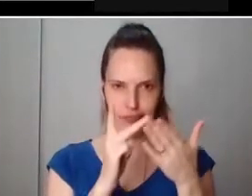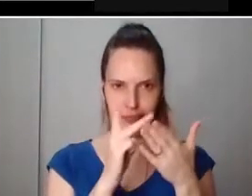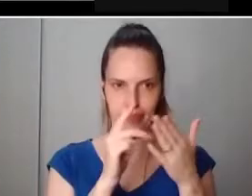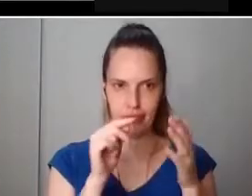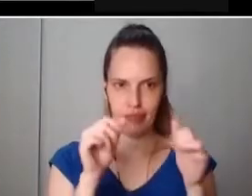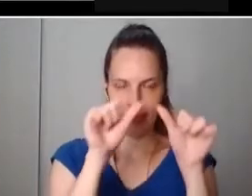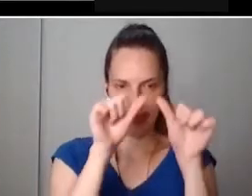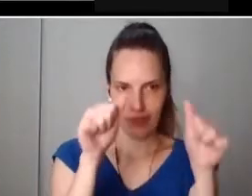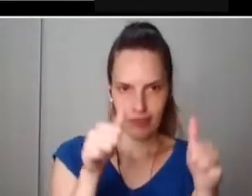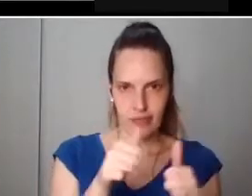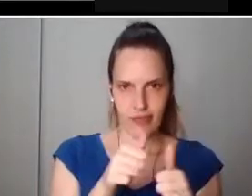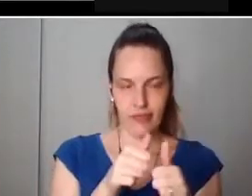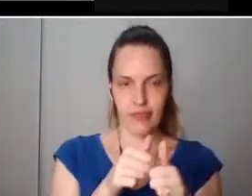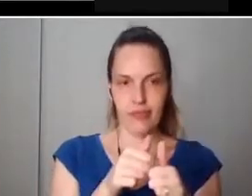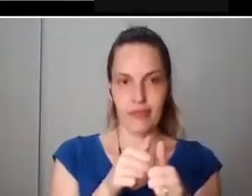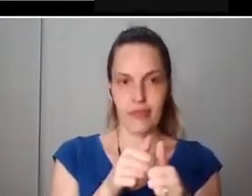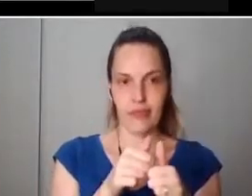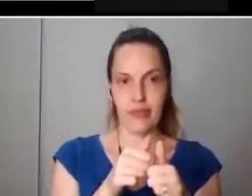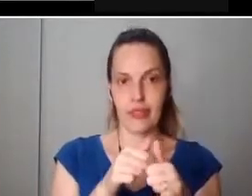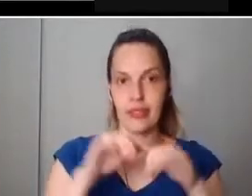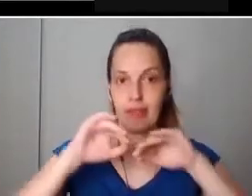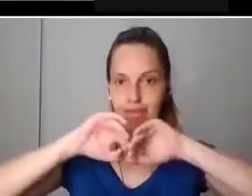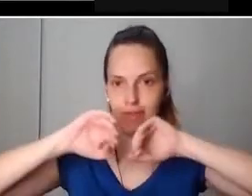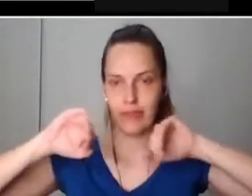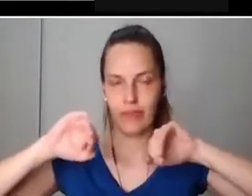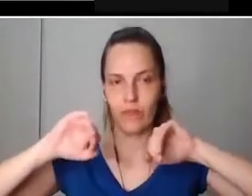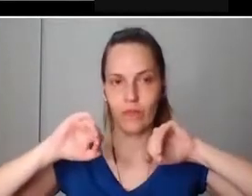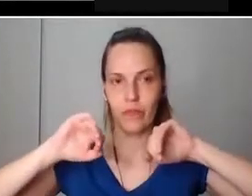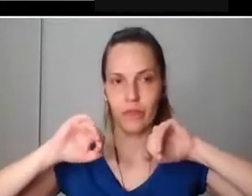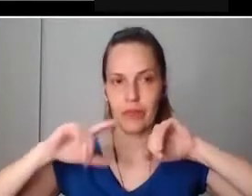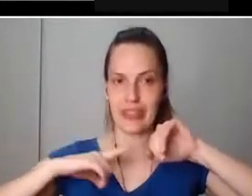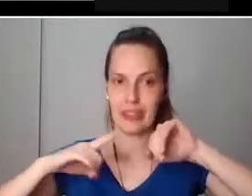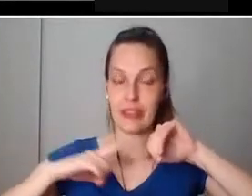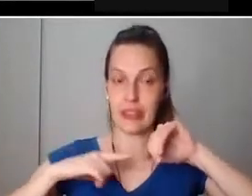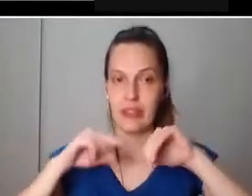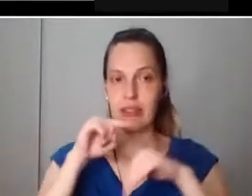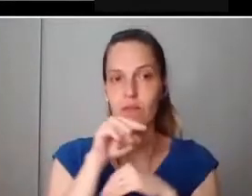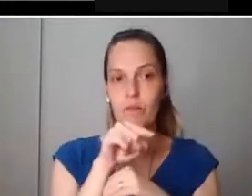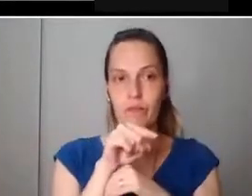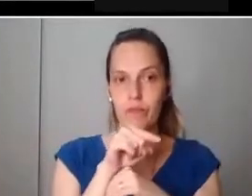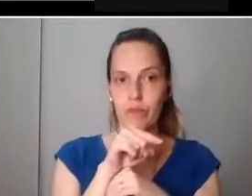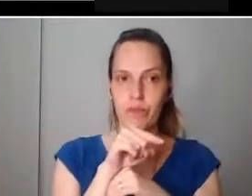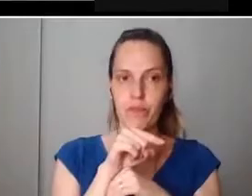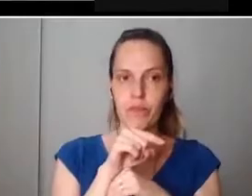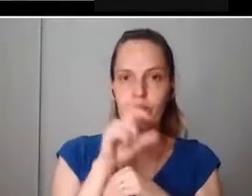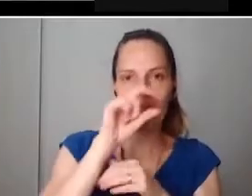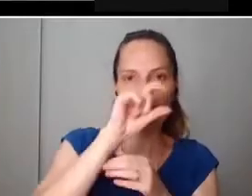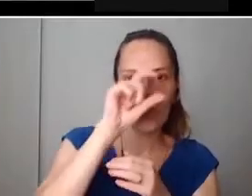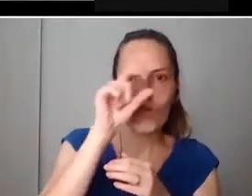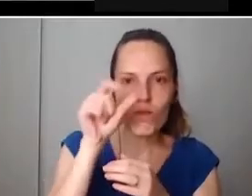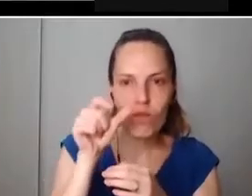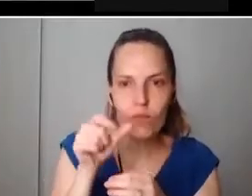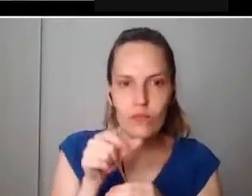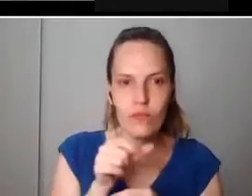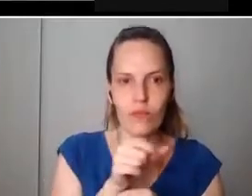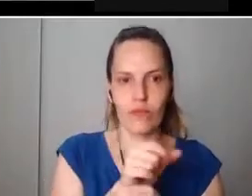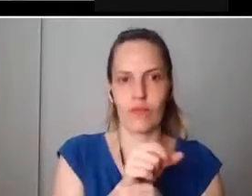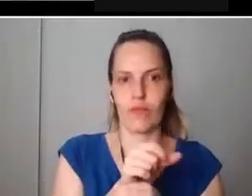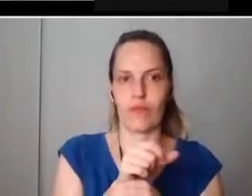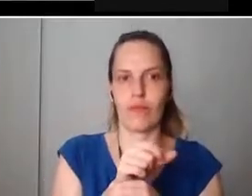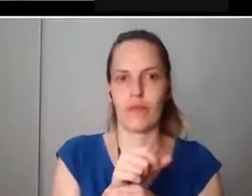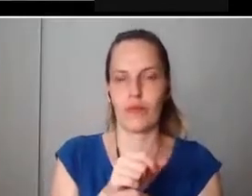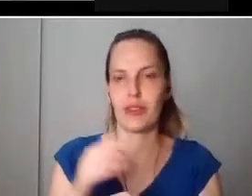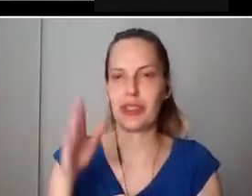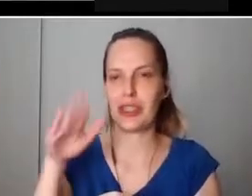de... Ela se dissocia. Ela tem esses fragmentos aqui, que o Matheus, meu aluno, pode dar uma aula melhor para vocês,